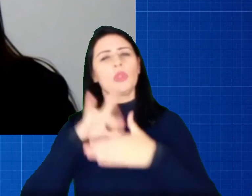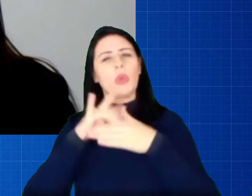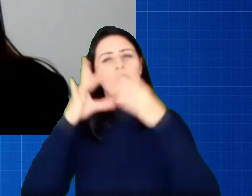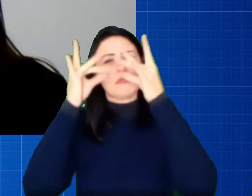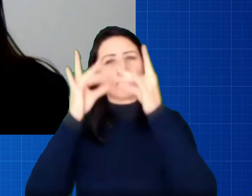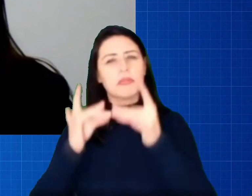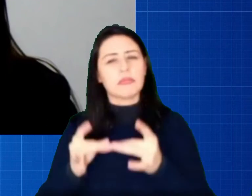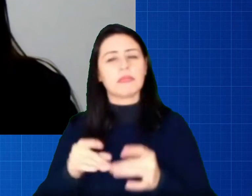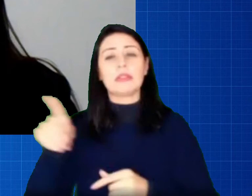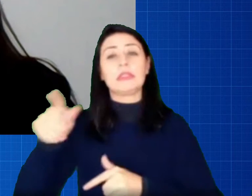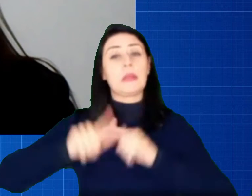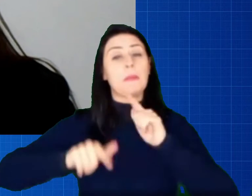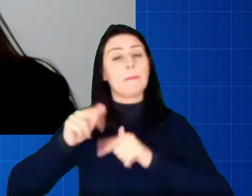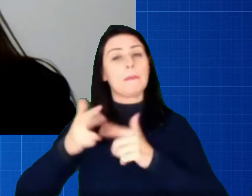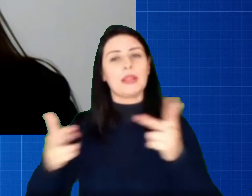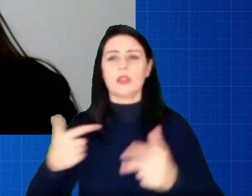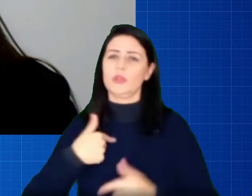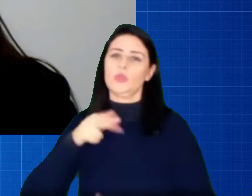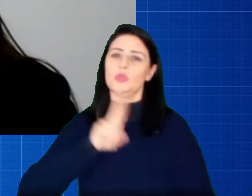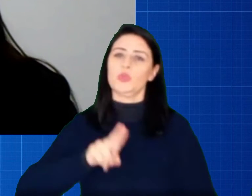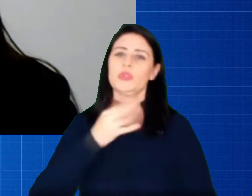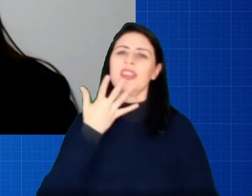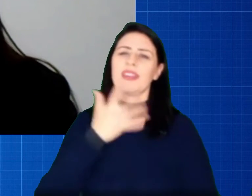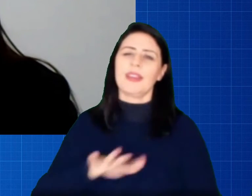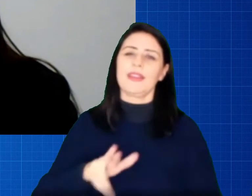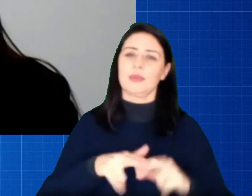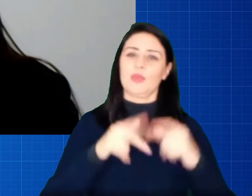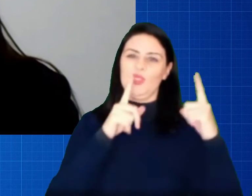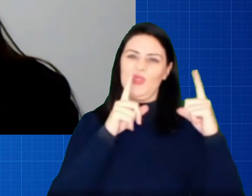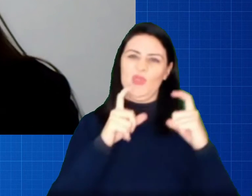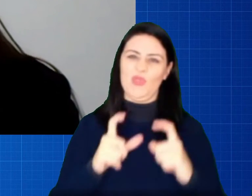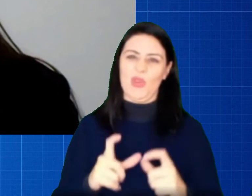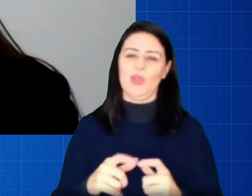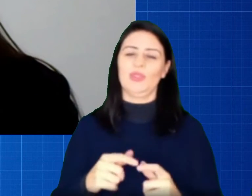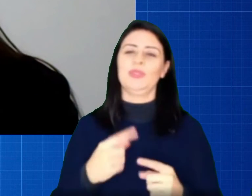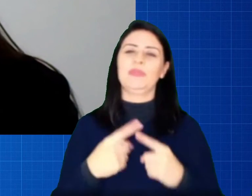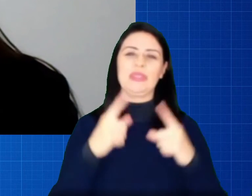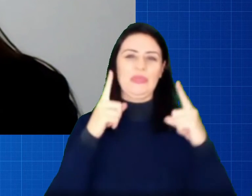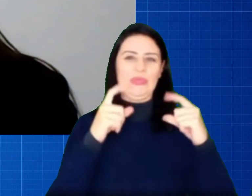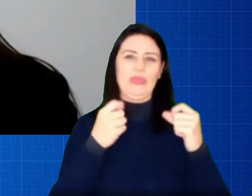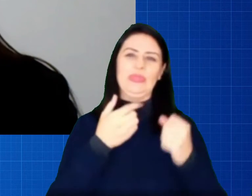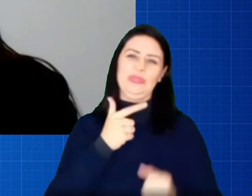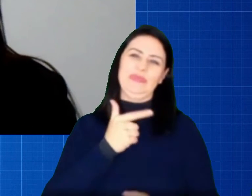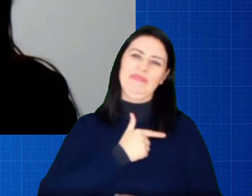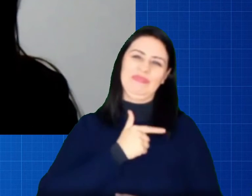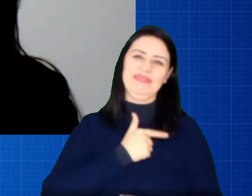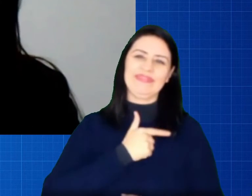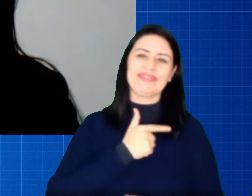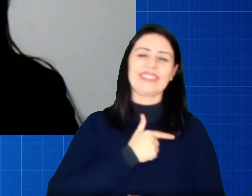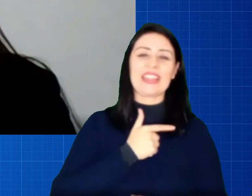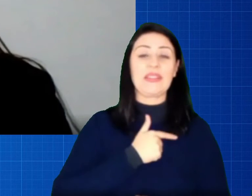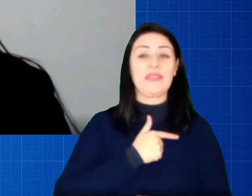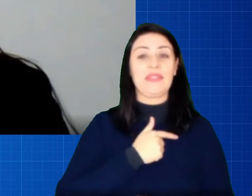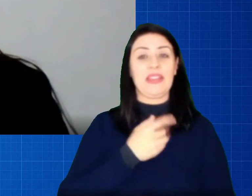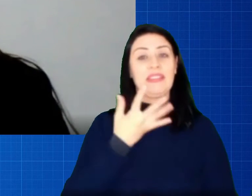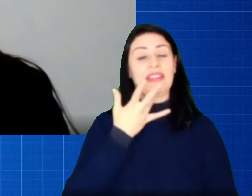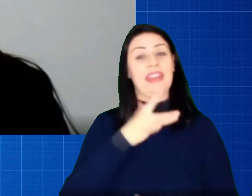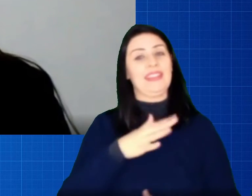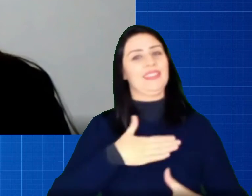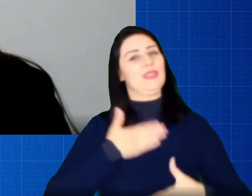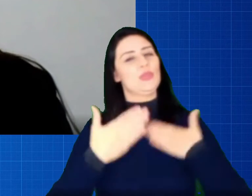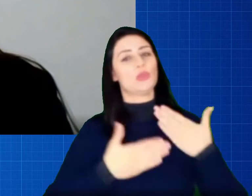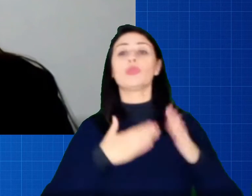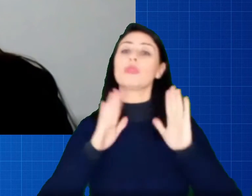doenças, aqueles prospectos que falam sobre doenças específicas, né. Esse material a gente não trabalha muito com crianças por causa das fotos, né, aquelas fotos